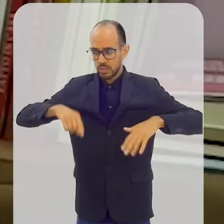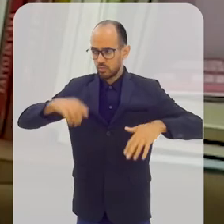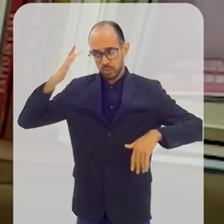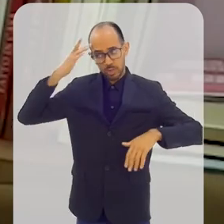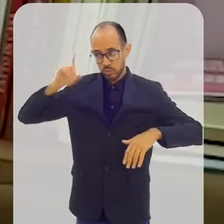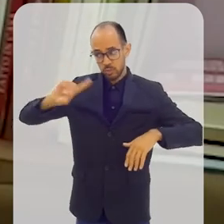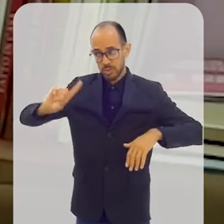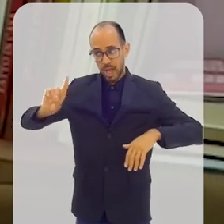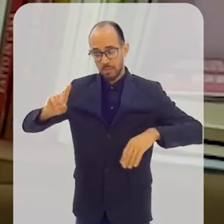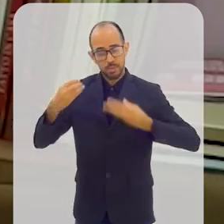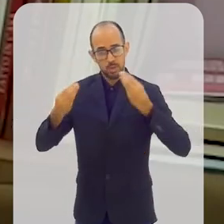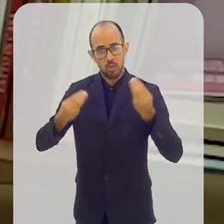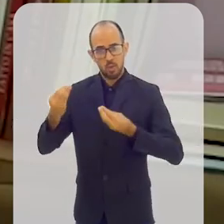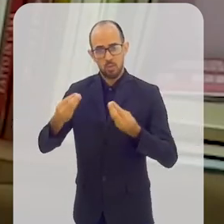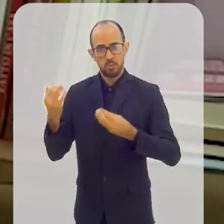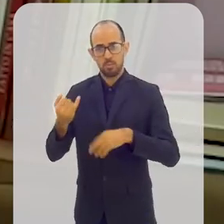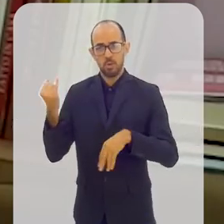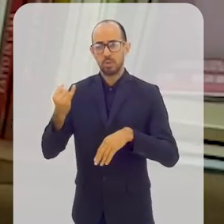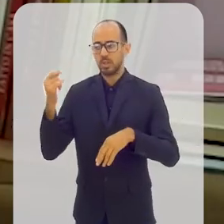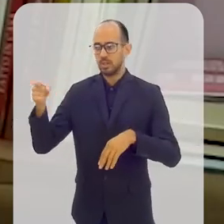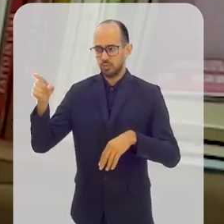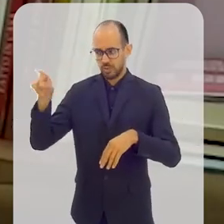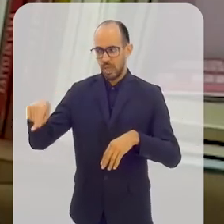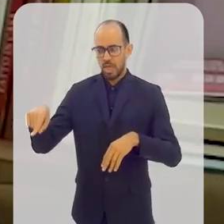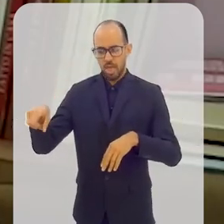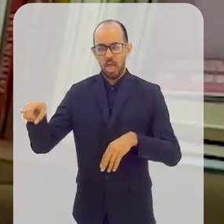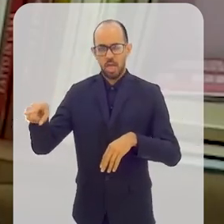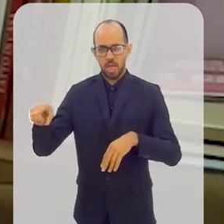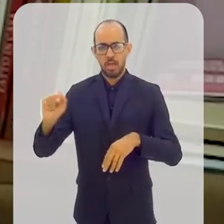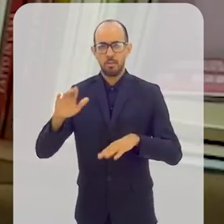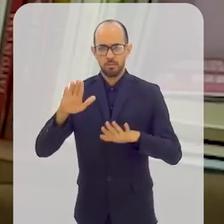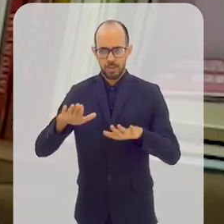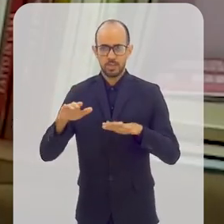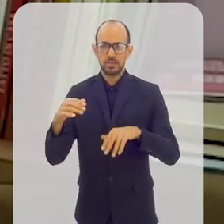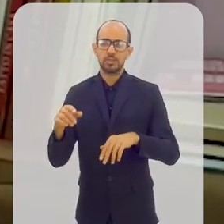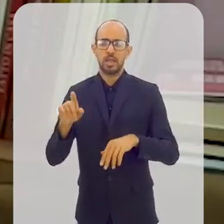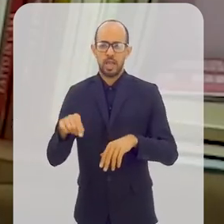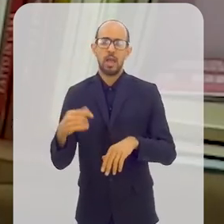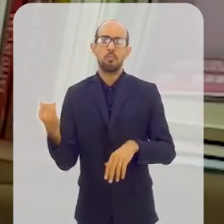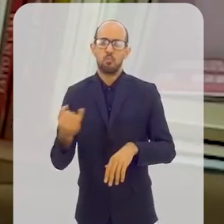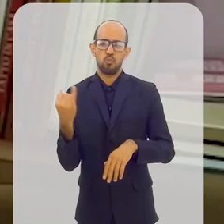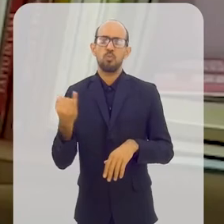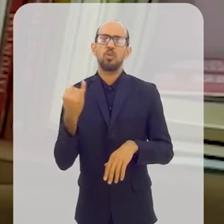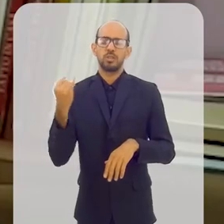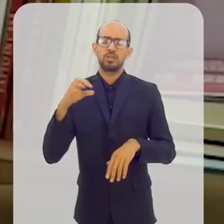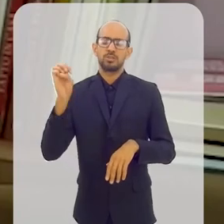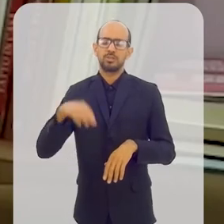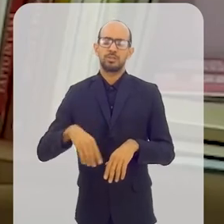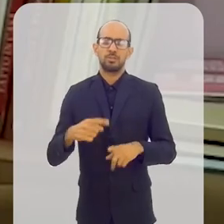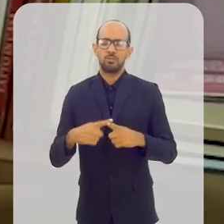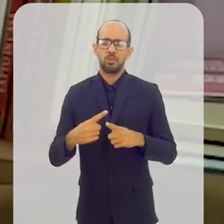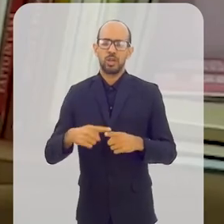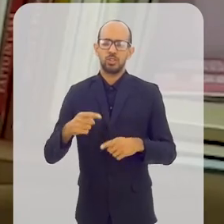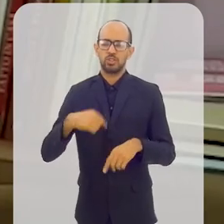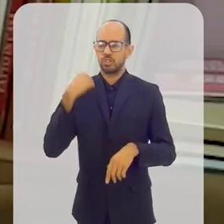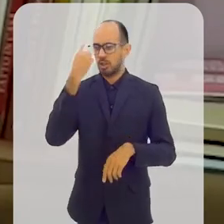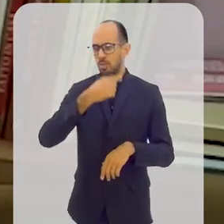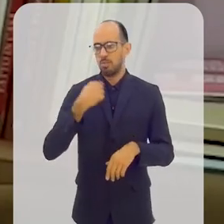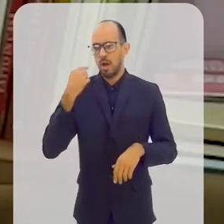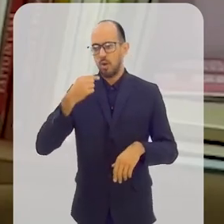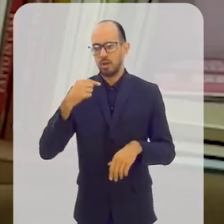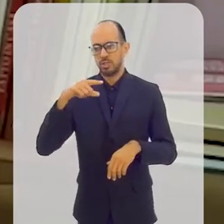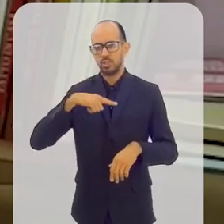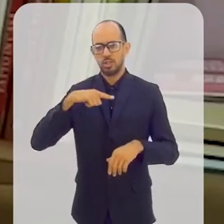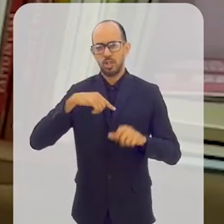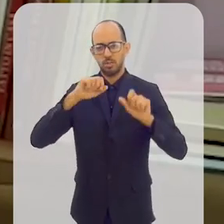vocês não saibam o quão importante que vocês são, mas vocês são muito, eu posso garantir isso aí. Nós estamos aqui há uma hora,